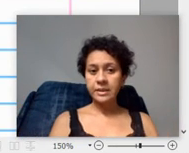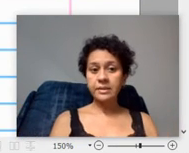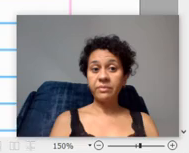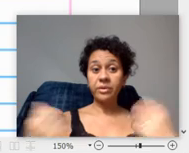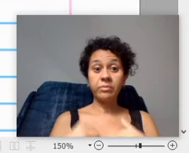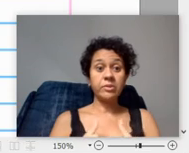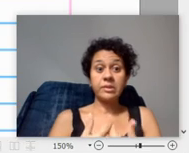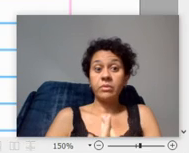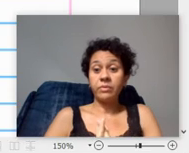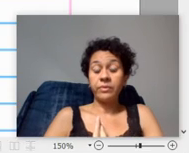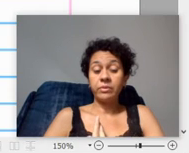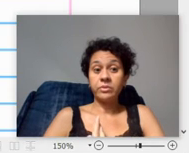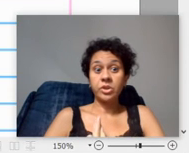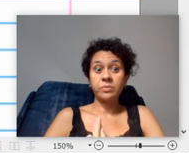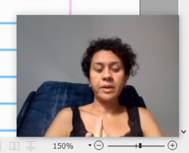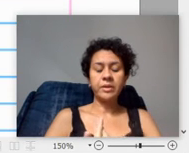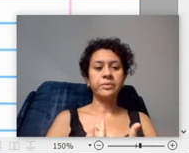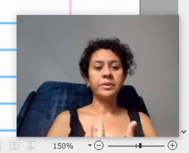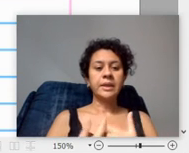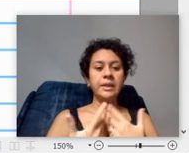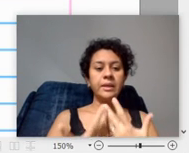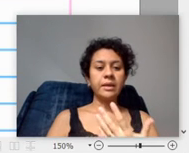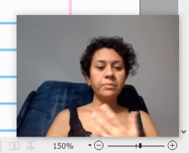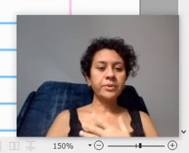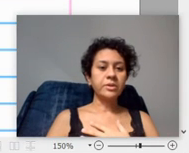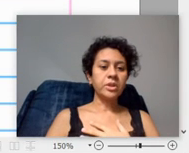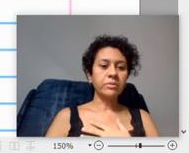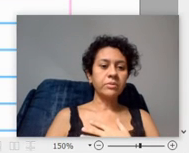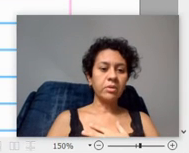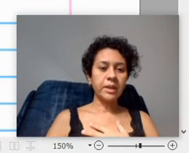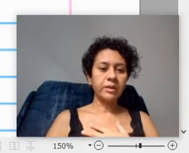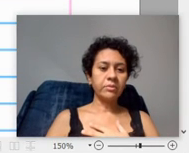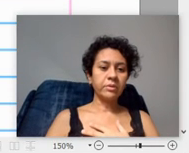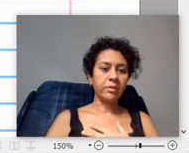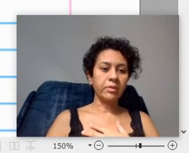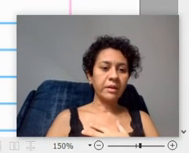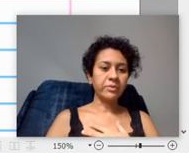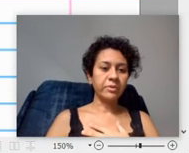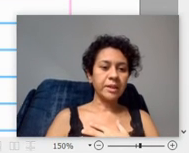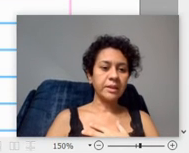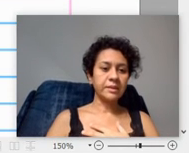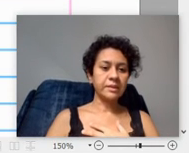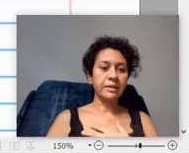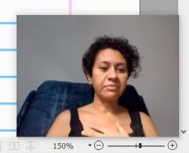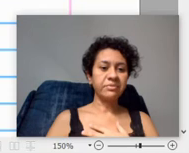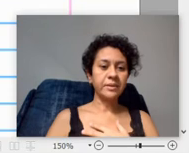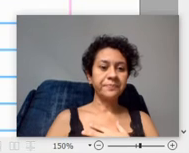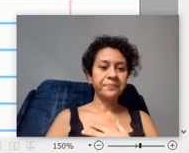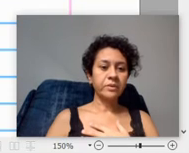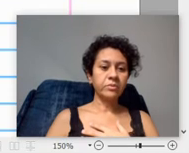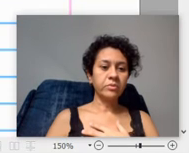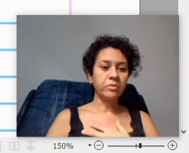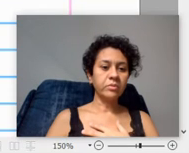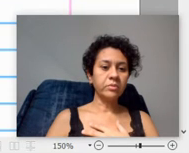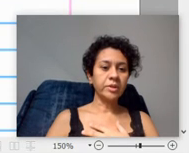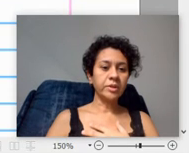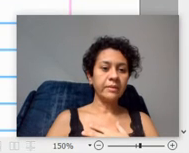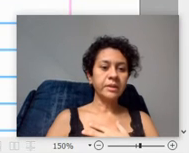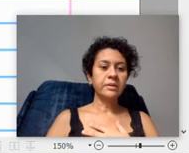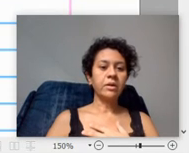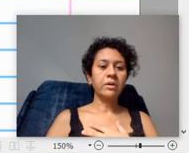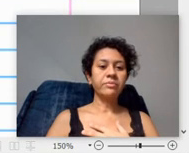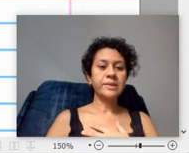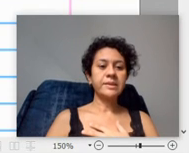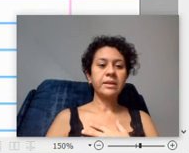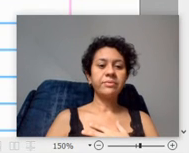até sexta-feira número 5, que foi onde a gente parou. E é importante não só o treino ortográfico, como a criança escrever o número,